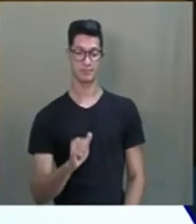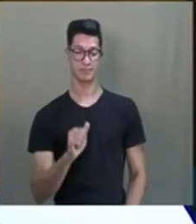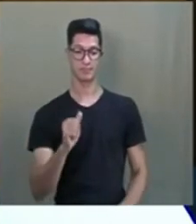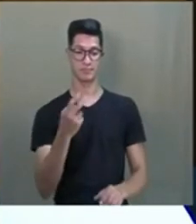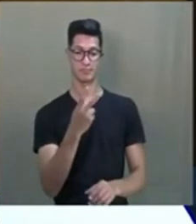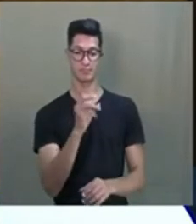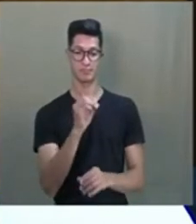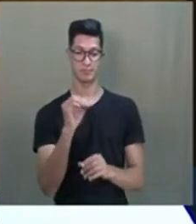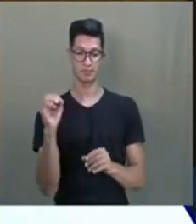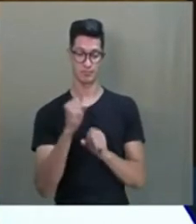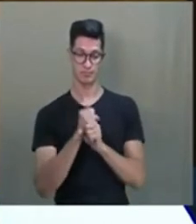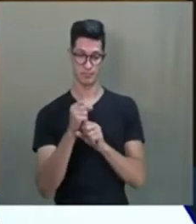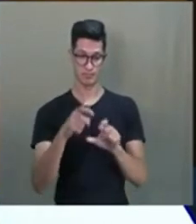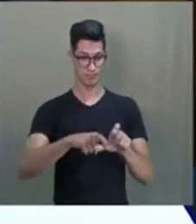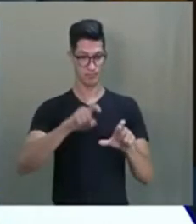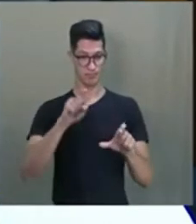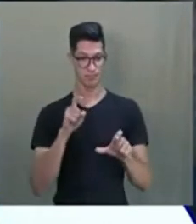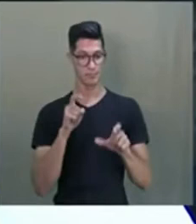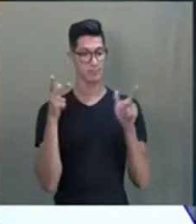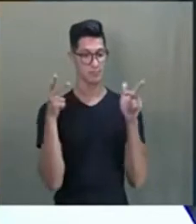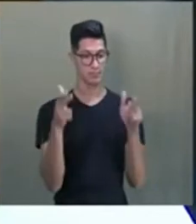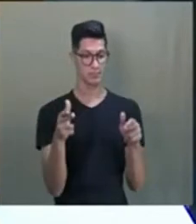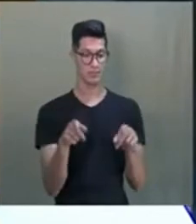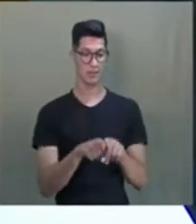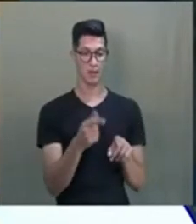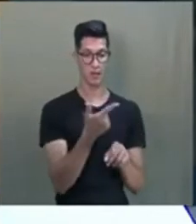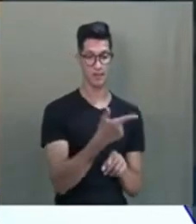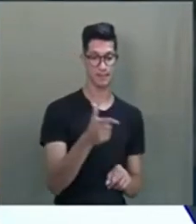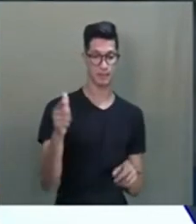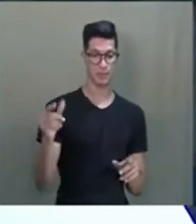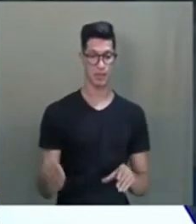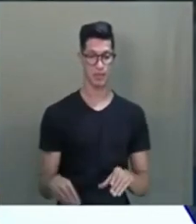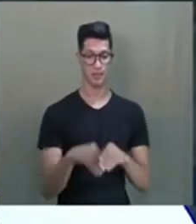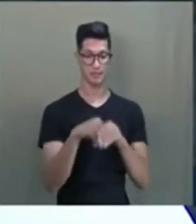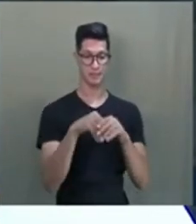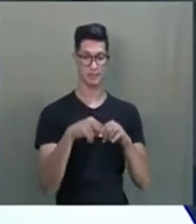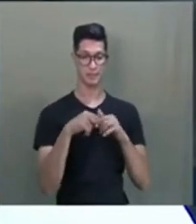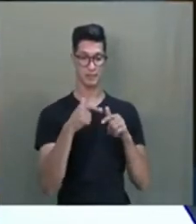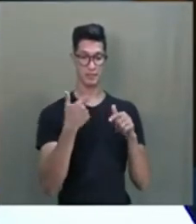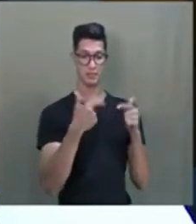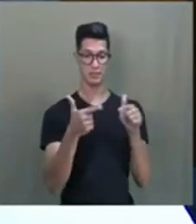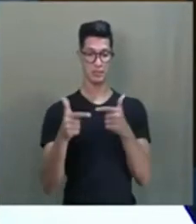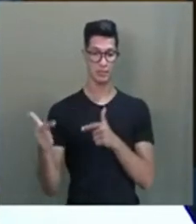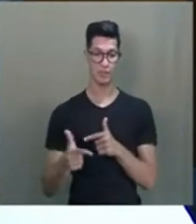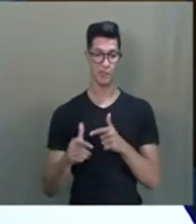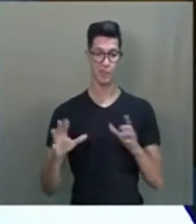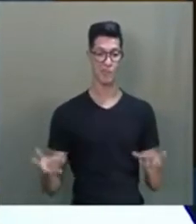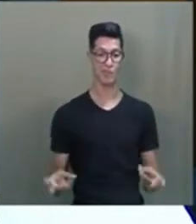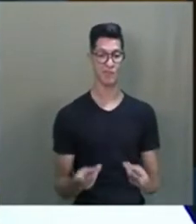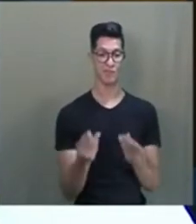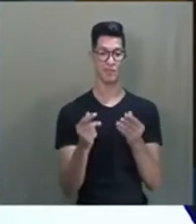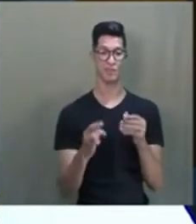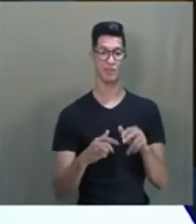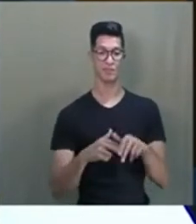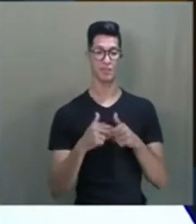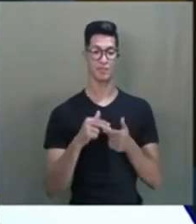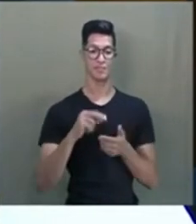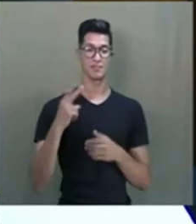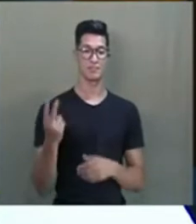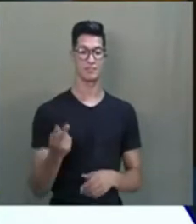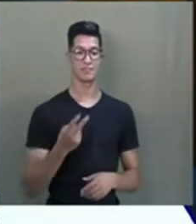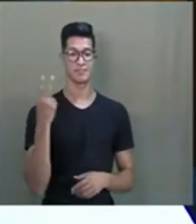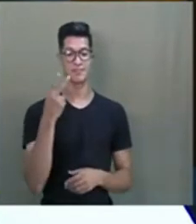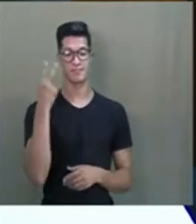do Brasil, assim como os demais membros pelo trabalho primoroso e por